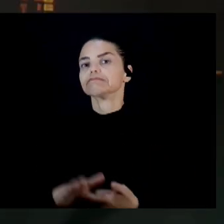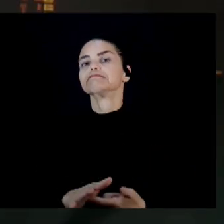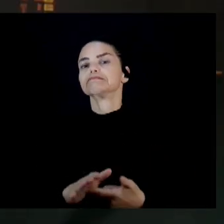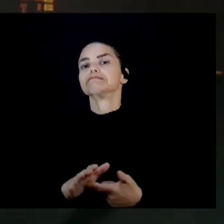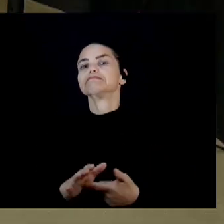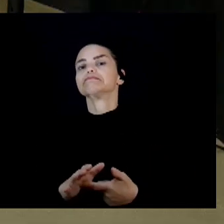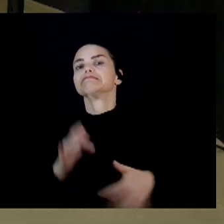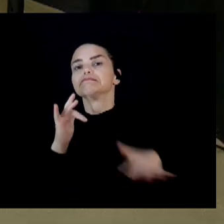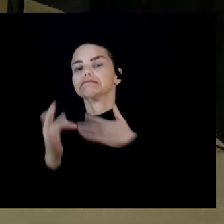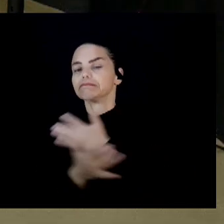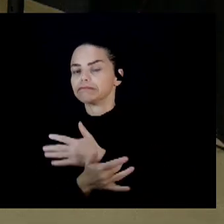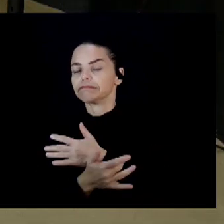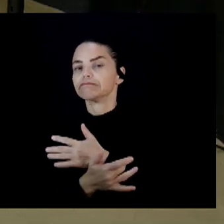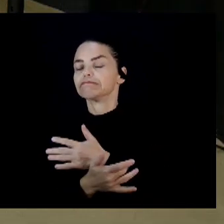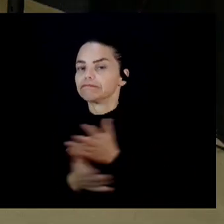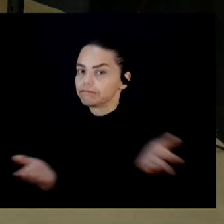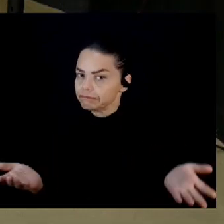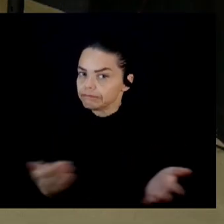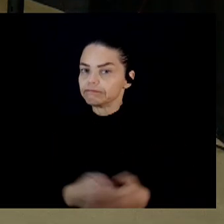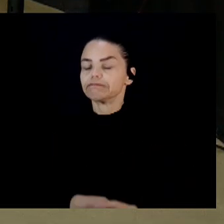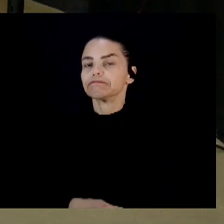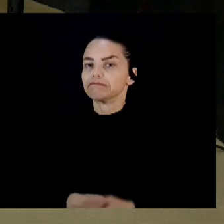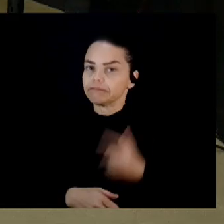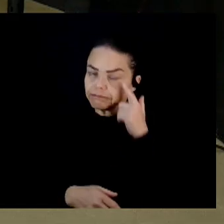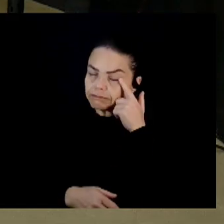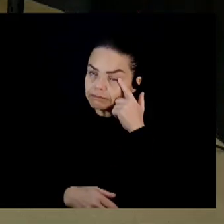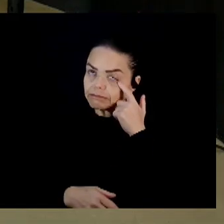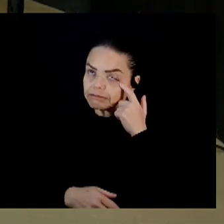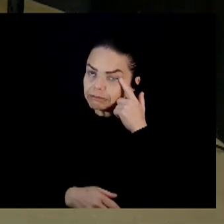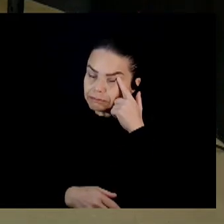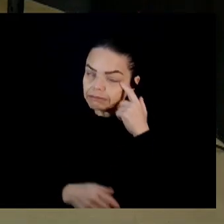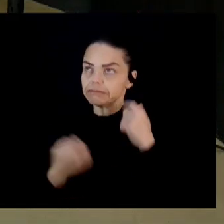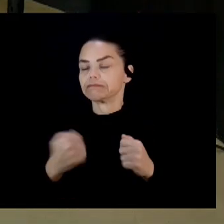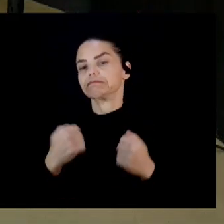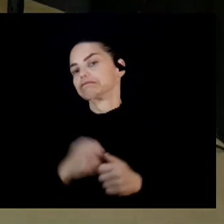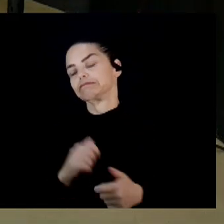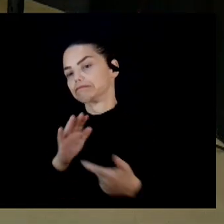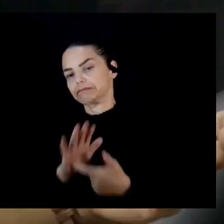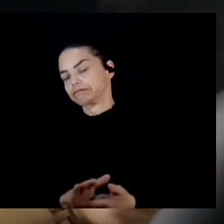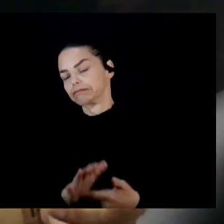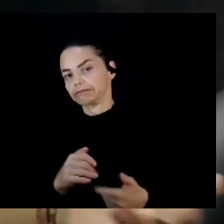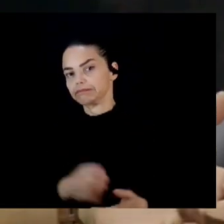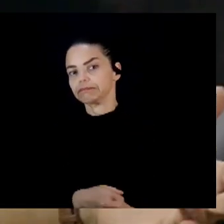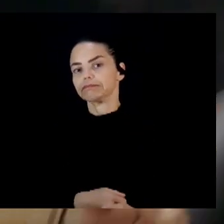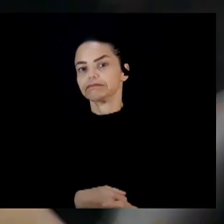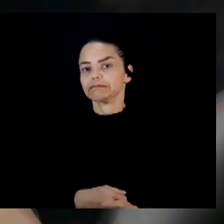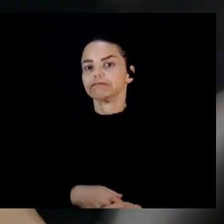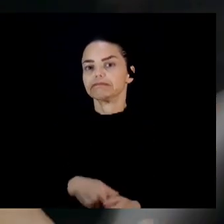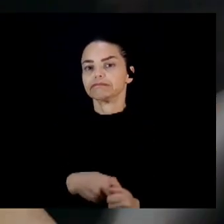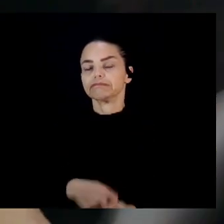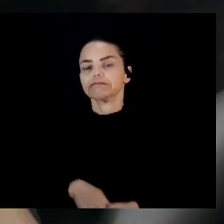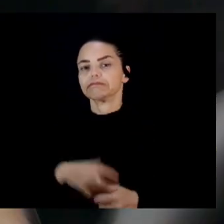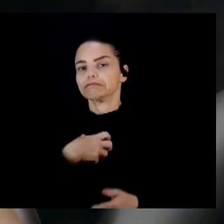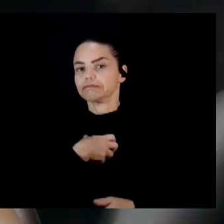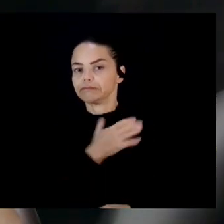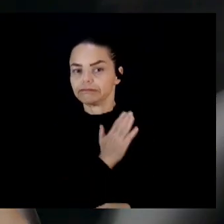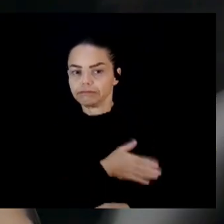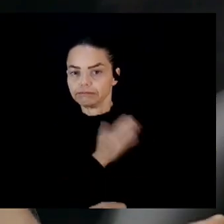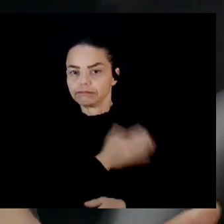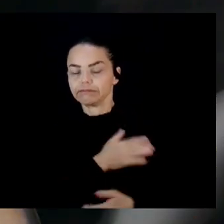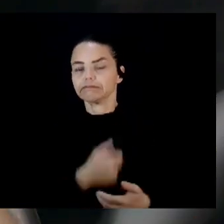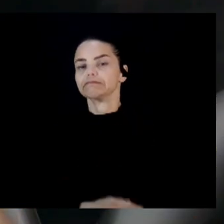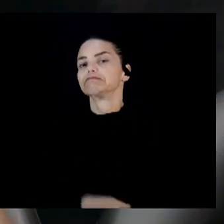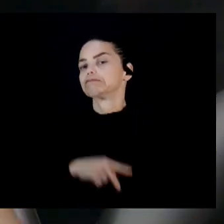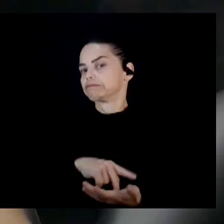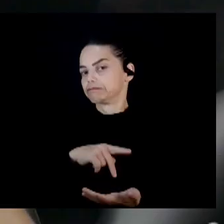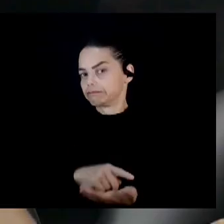sua evolução? Na verdade, não precisa mostrar, né? Não precisa. Eu acho que você tem que sentir no coração e fazer aquilo que realmente você,